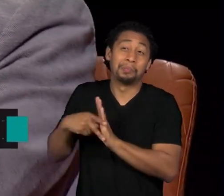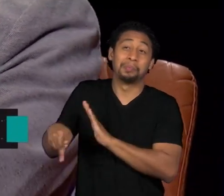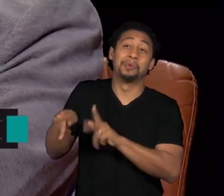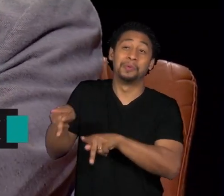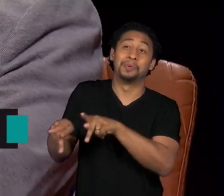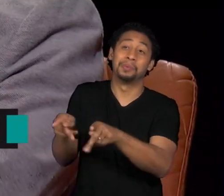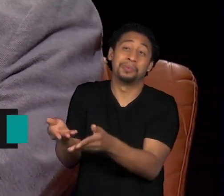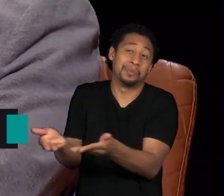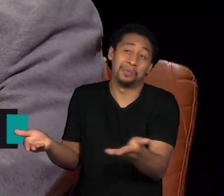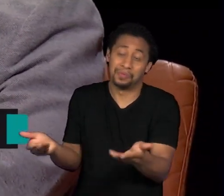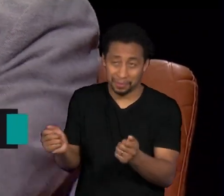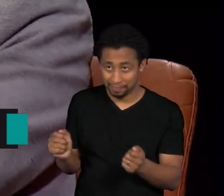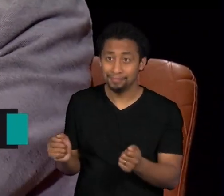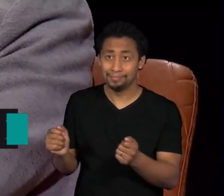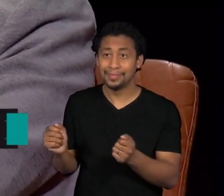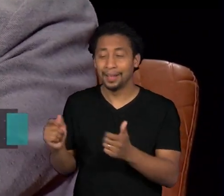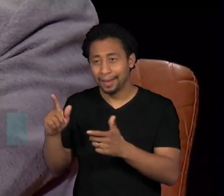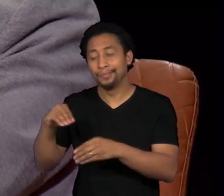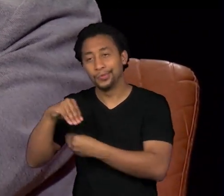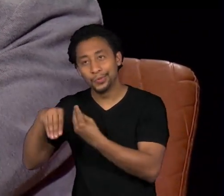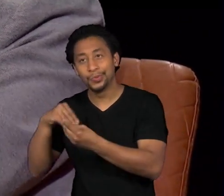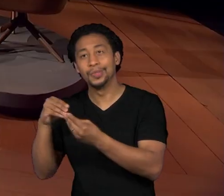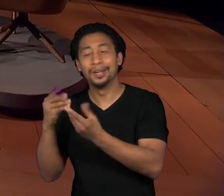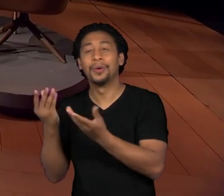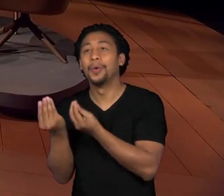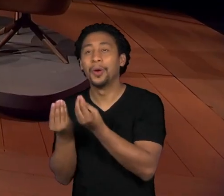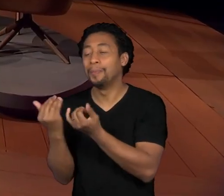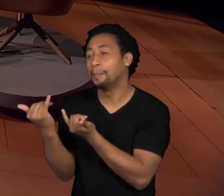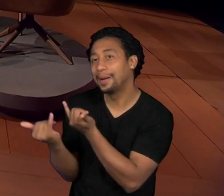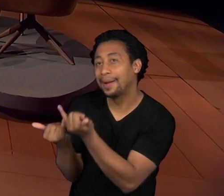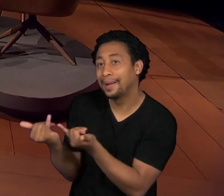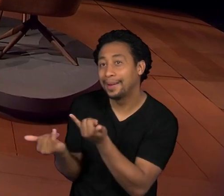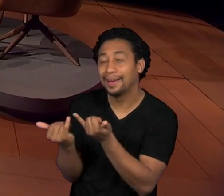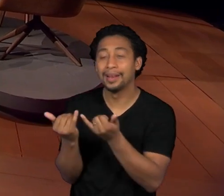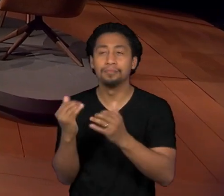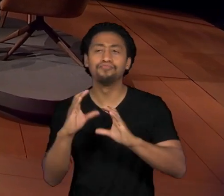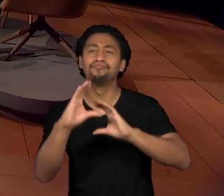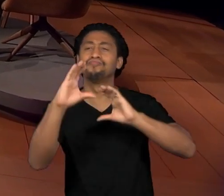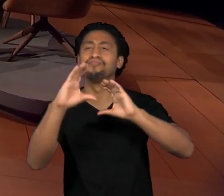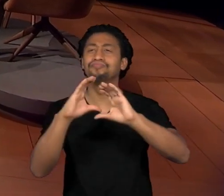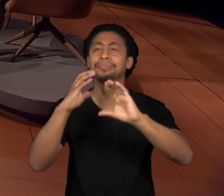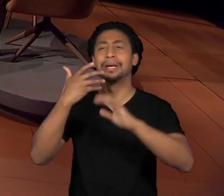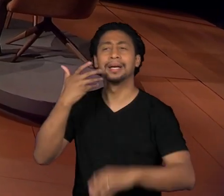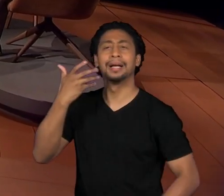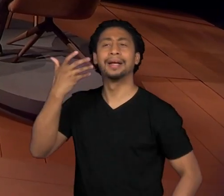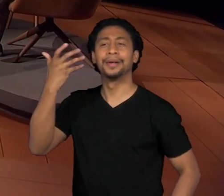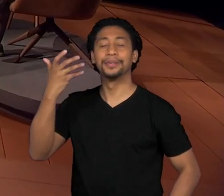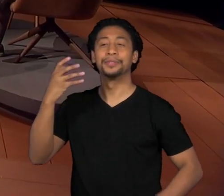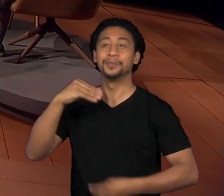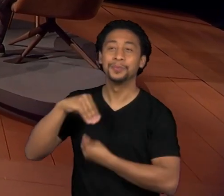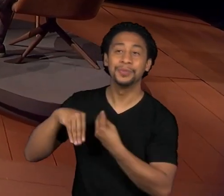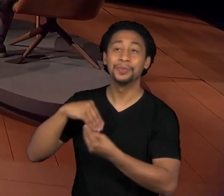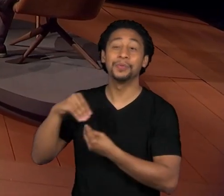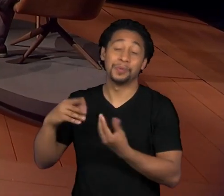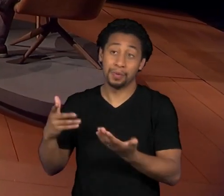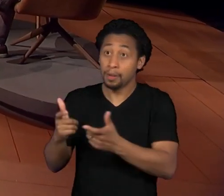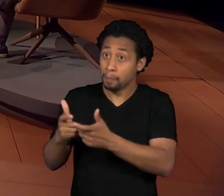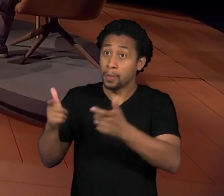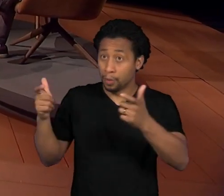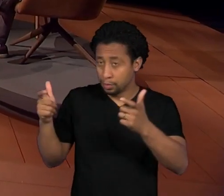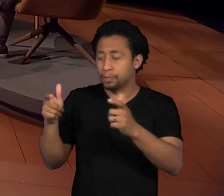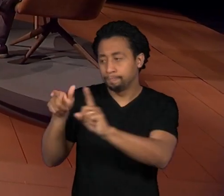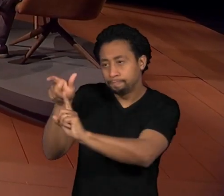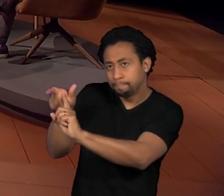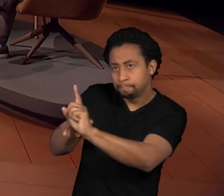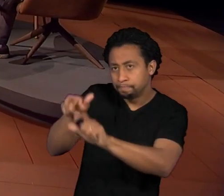convivo é o mundo cultural popular e muito dos Artistas populares que dançam sobretudo aqueles que